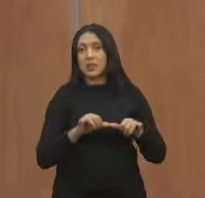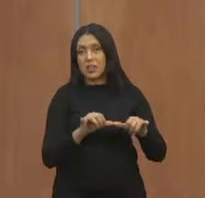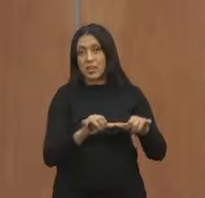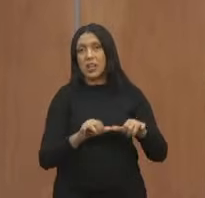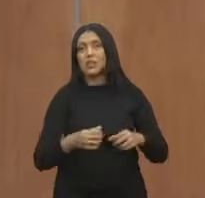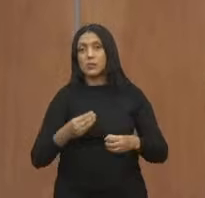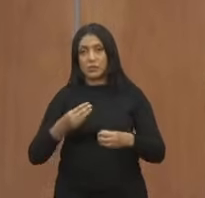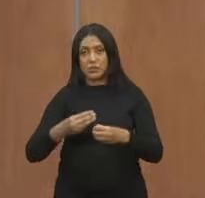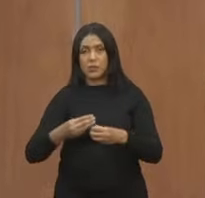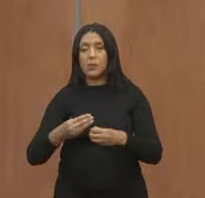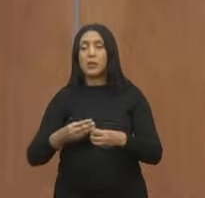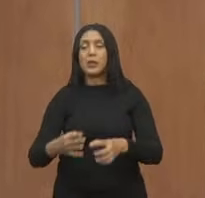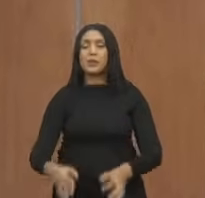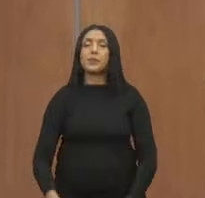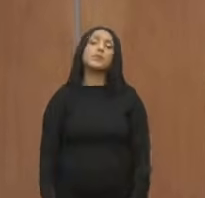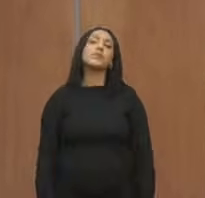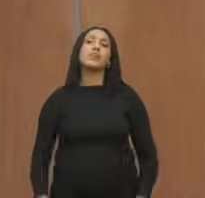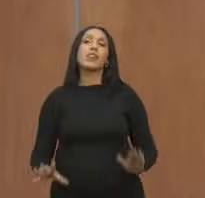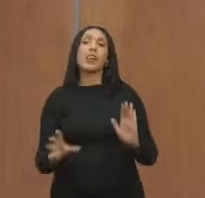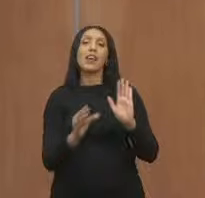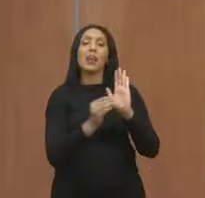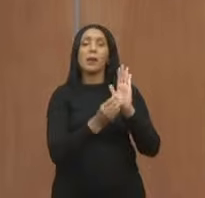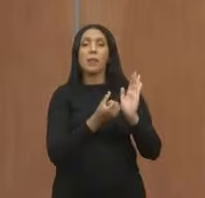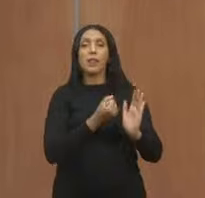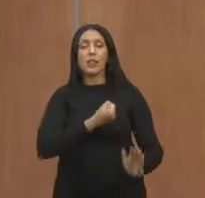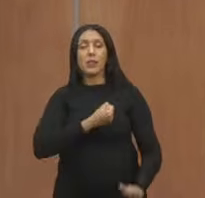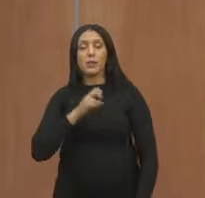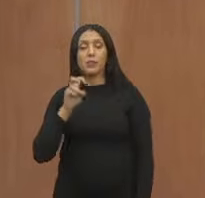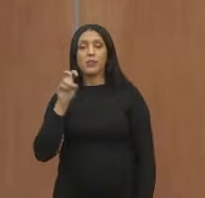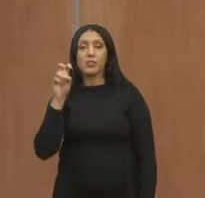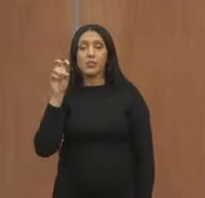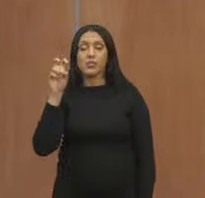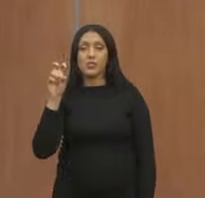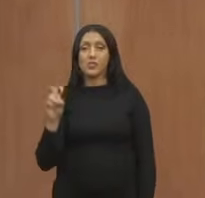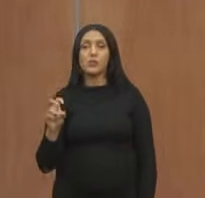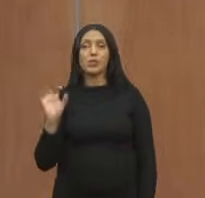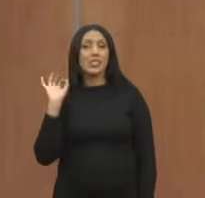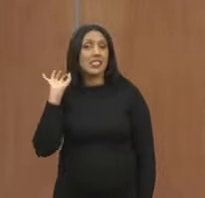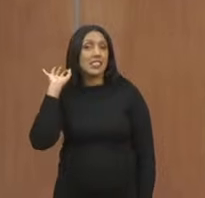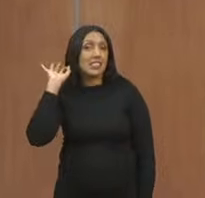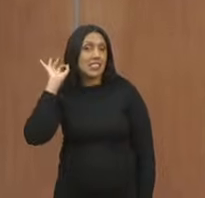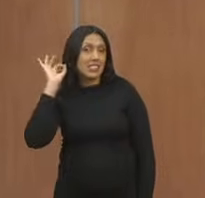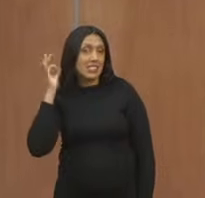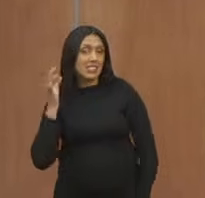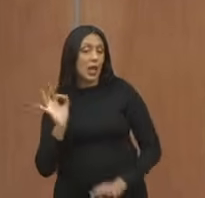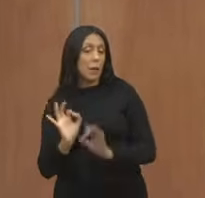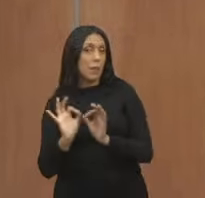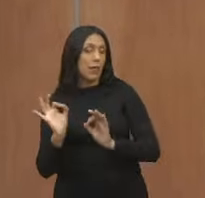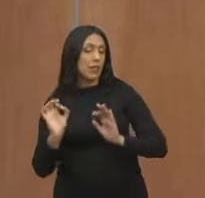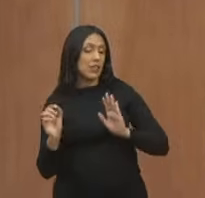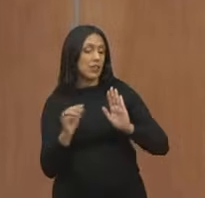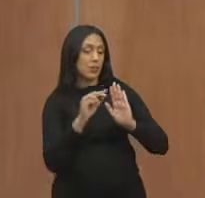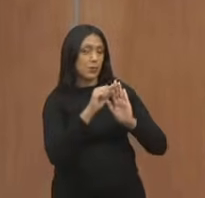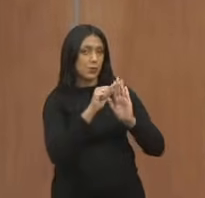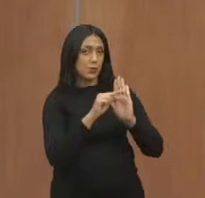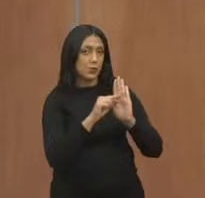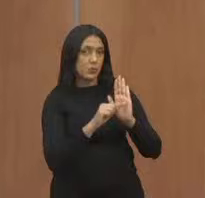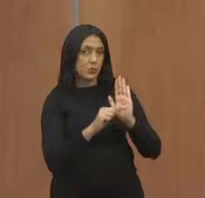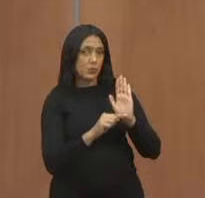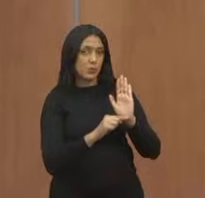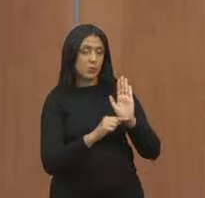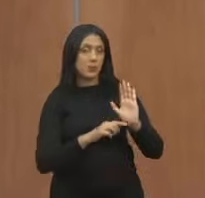5, previsto na dotação orçamentária de outros serviços, pessoa jurídica, na